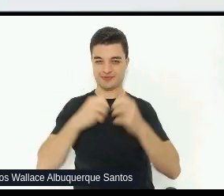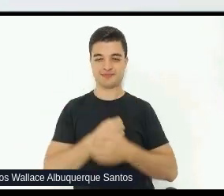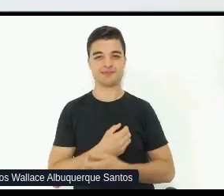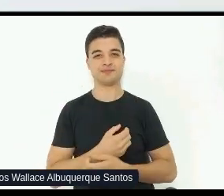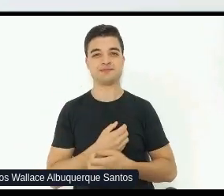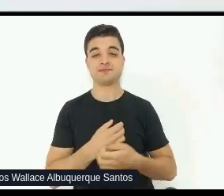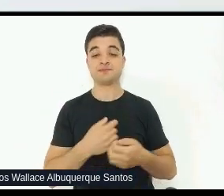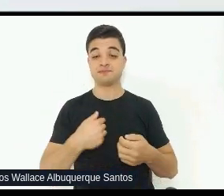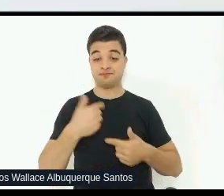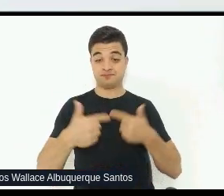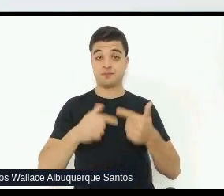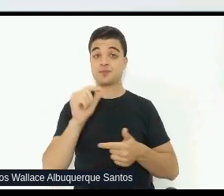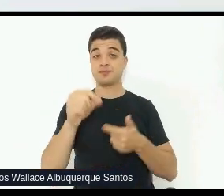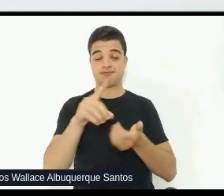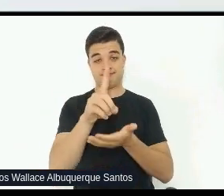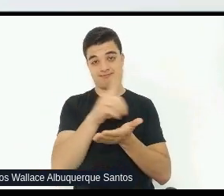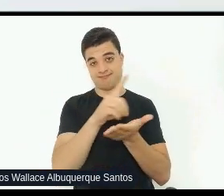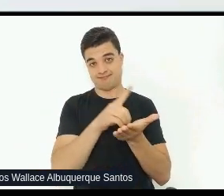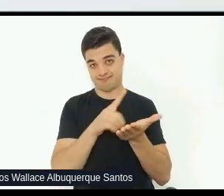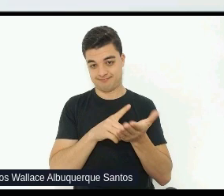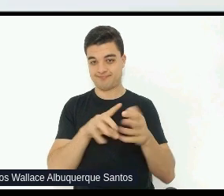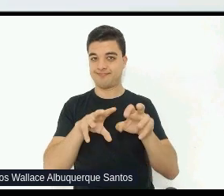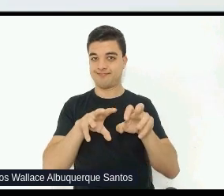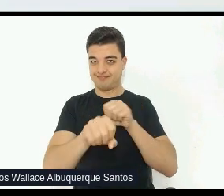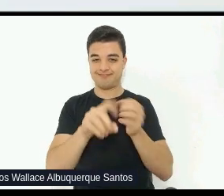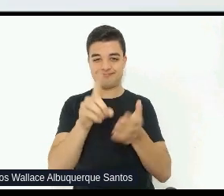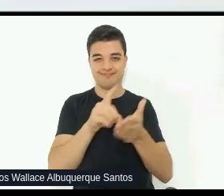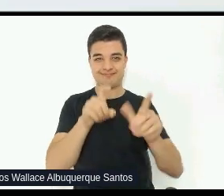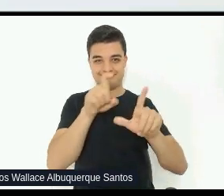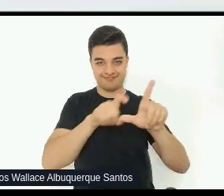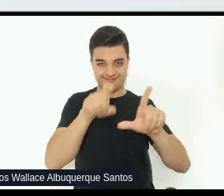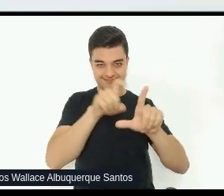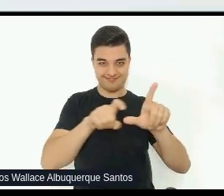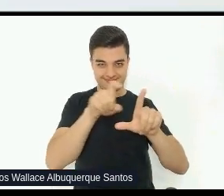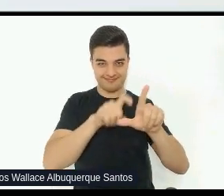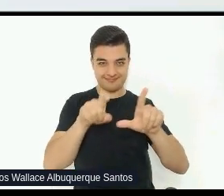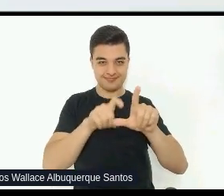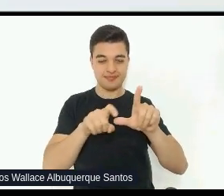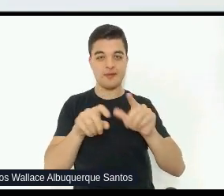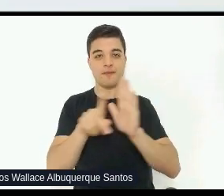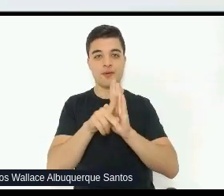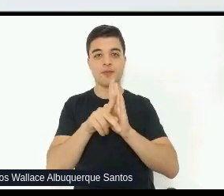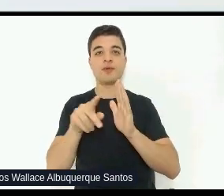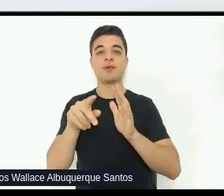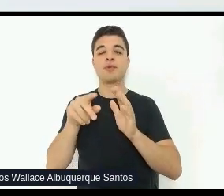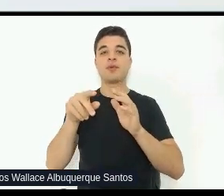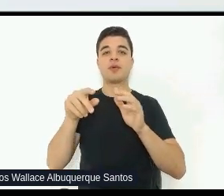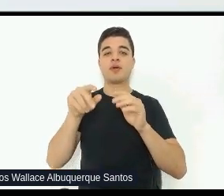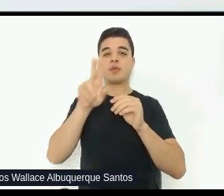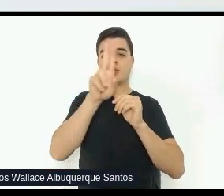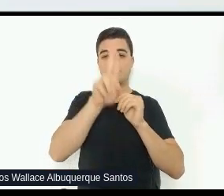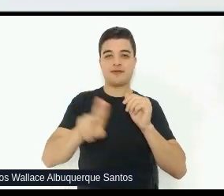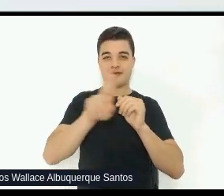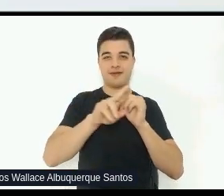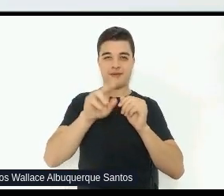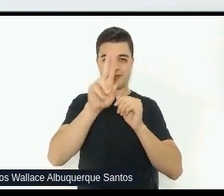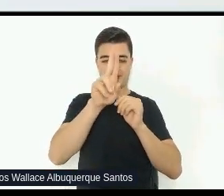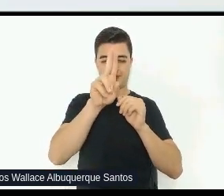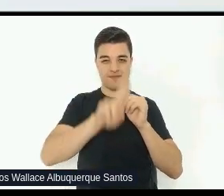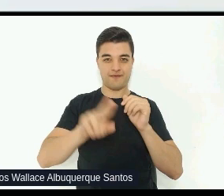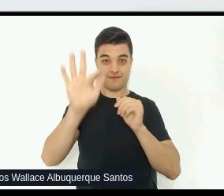eu sou designer, formada em design digital pela Universidade Federal de Pelotas, tenho pós-graduação em UX, trabalho